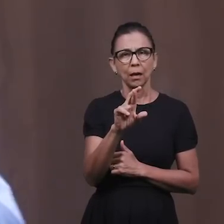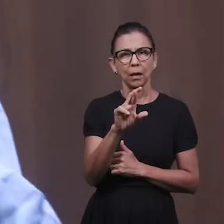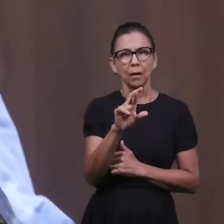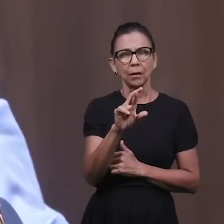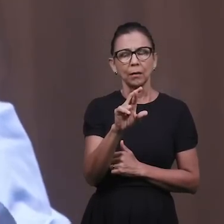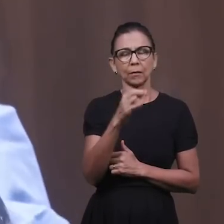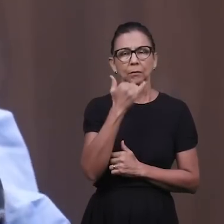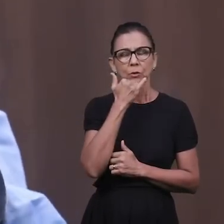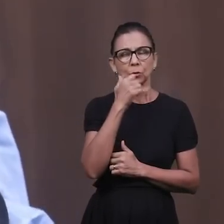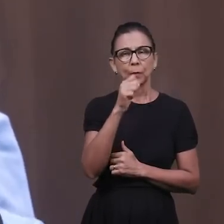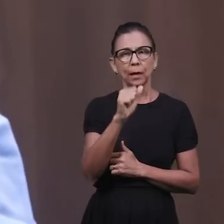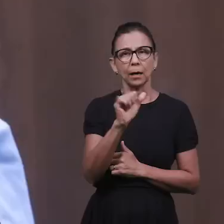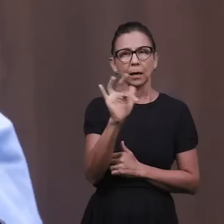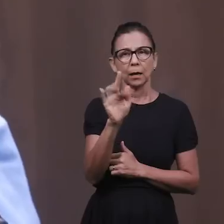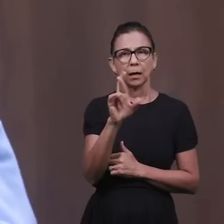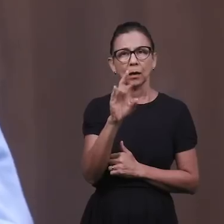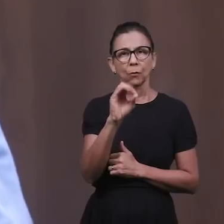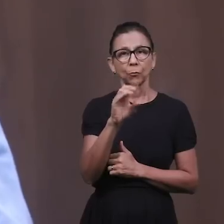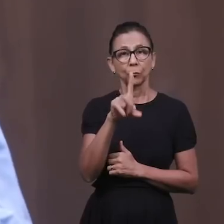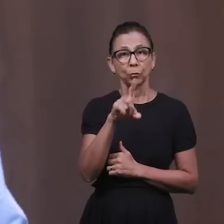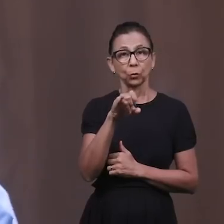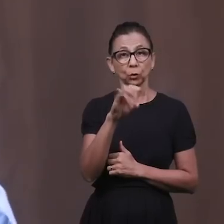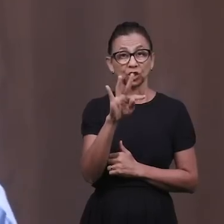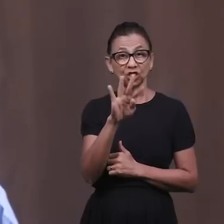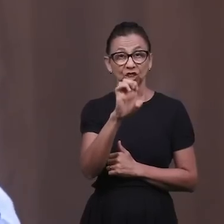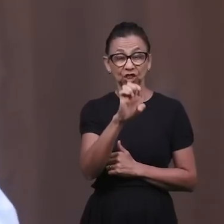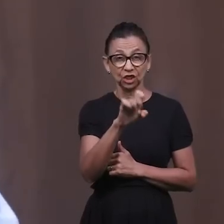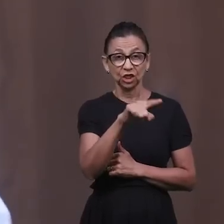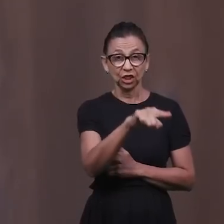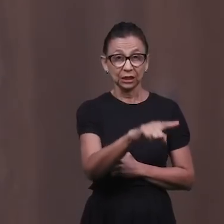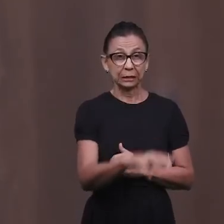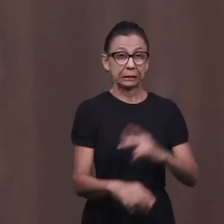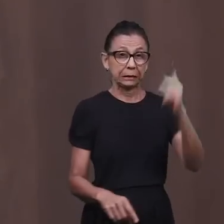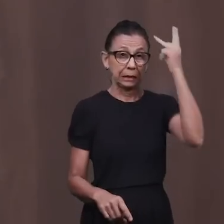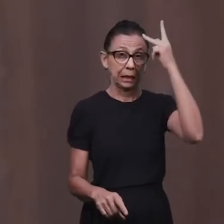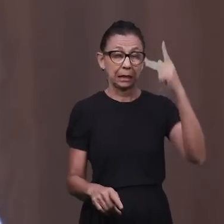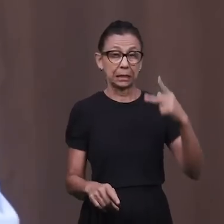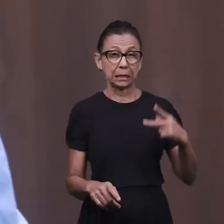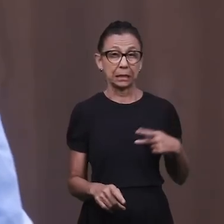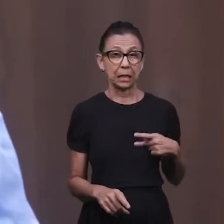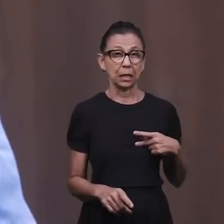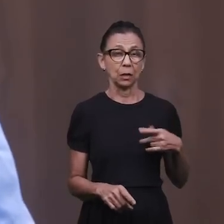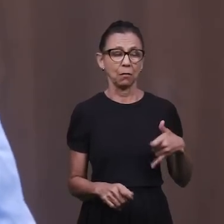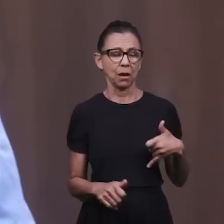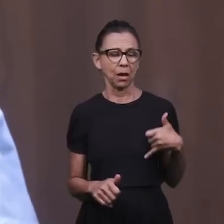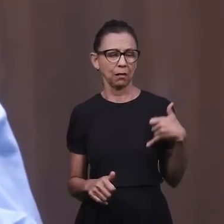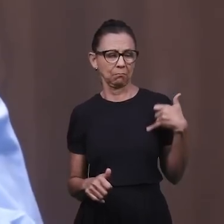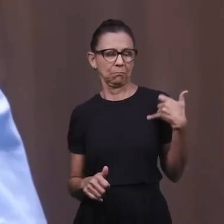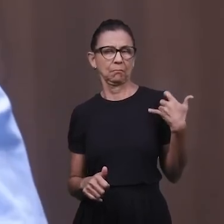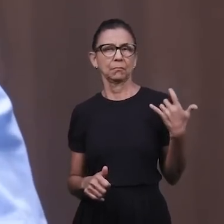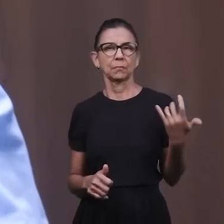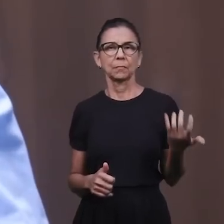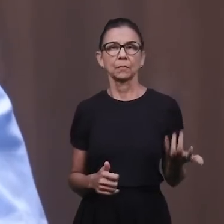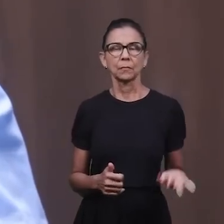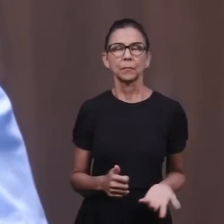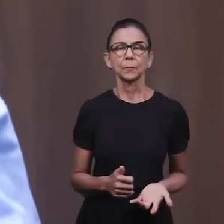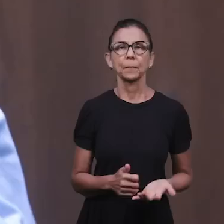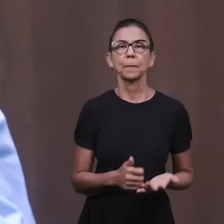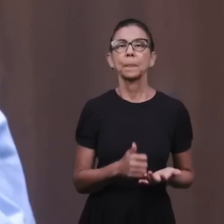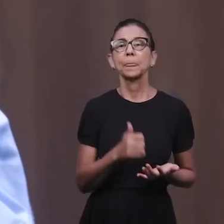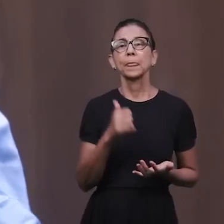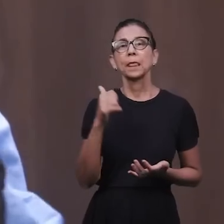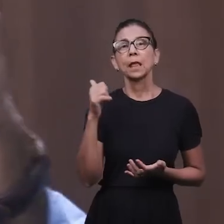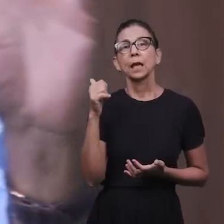disso, havia oferendas de animais, da carne desses animais, que faziam parte do ritual do culto. Aquilo era de